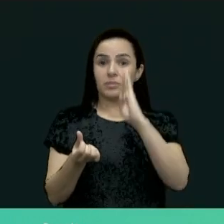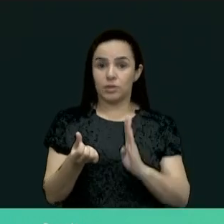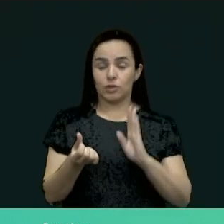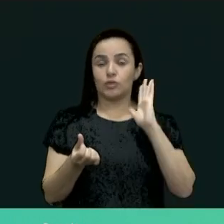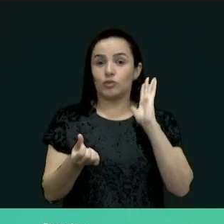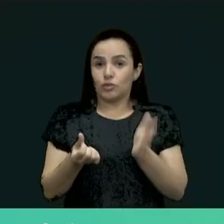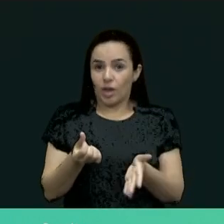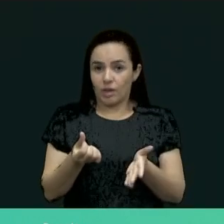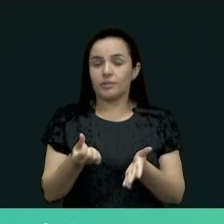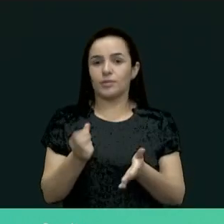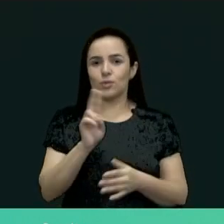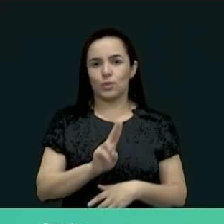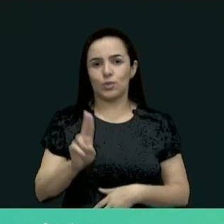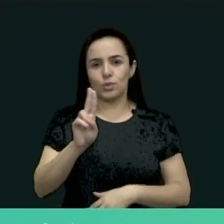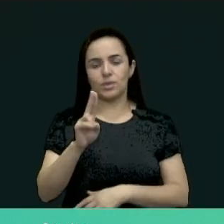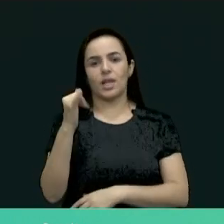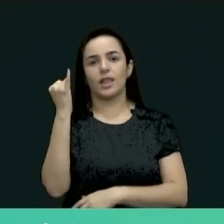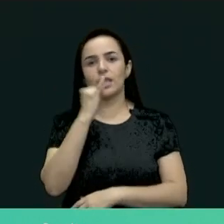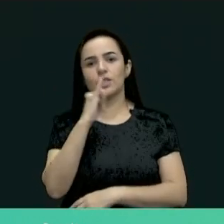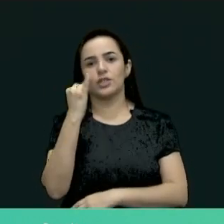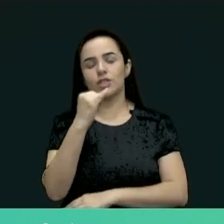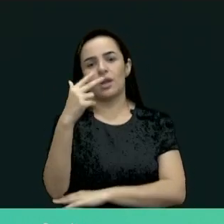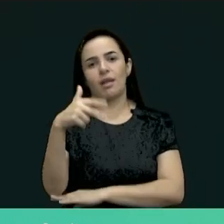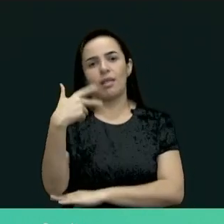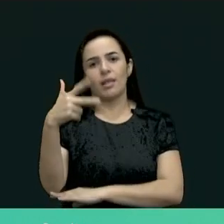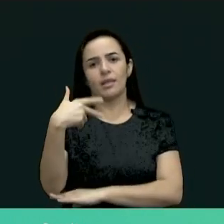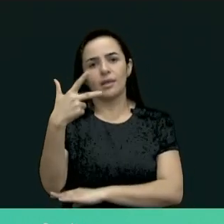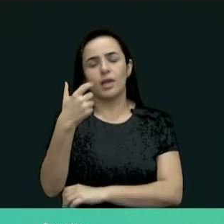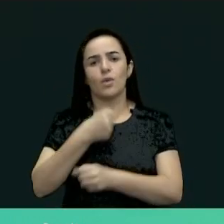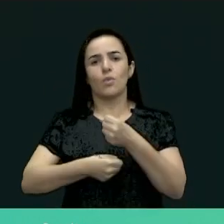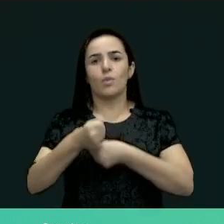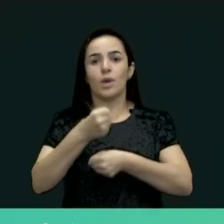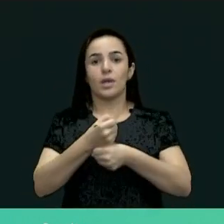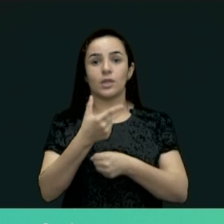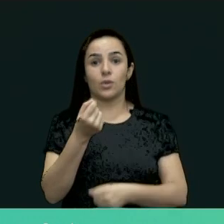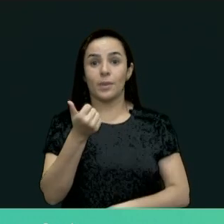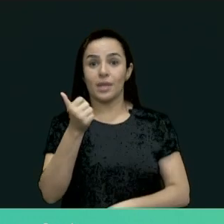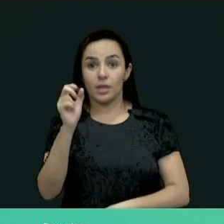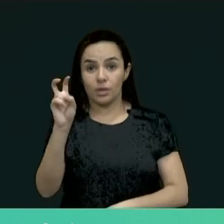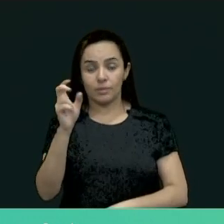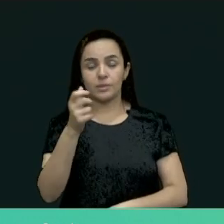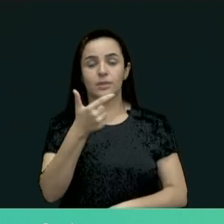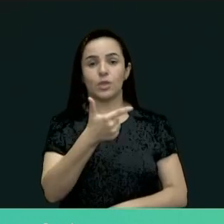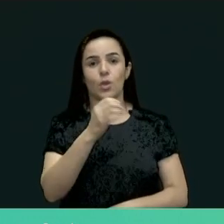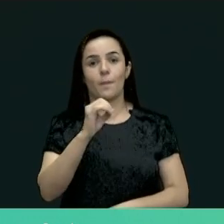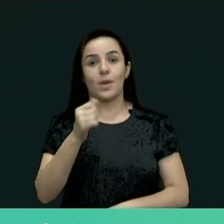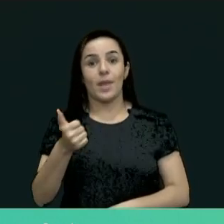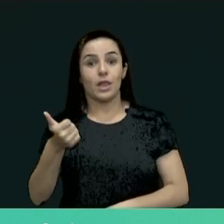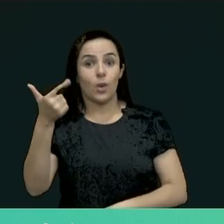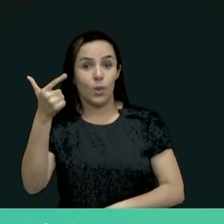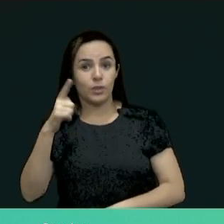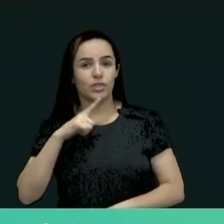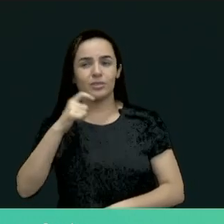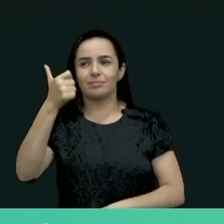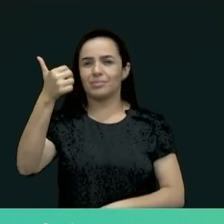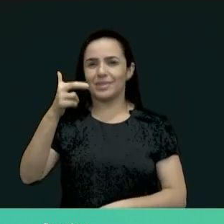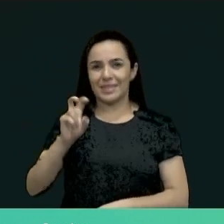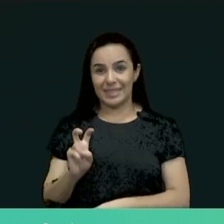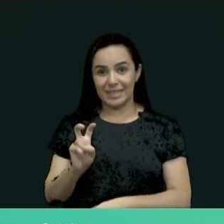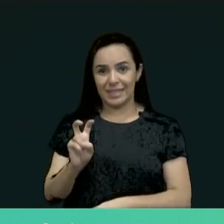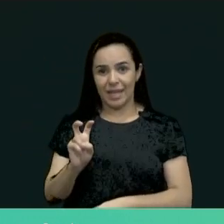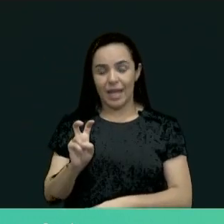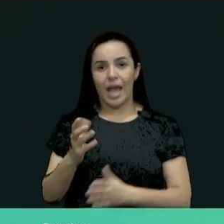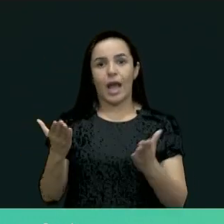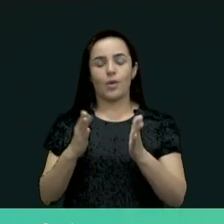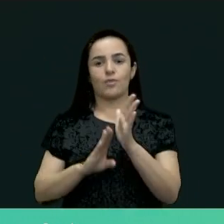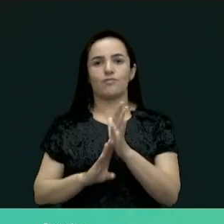instalada. Lembrando que em 2012 o país ocupava a 15ª posição. E em termos de novos investimentos de